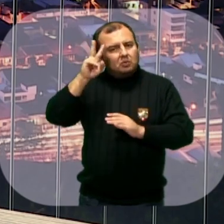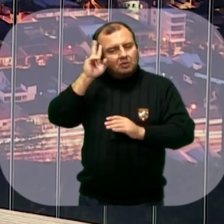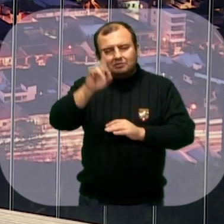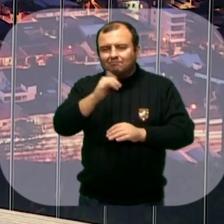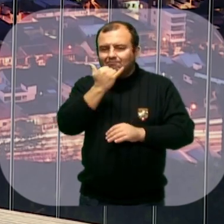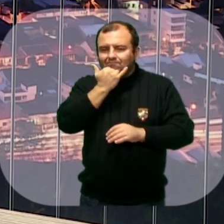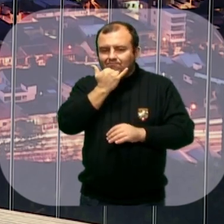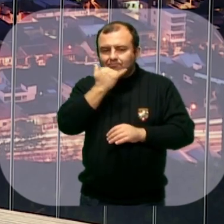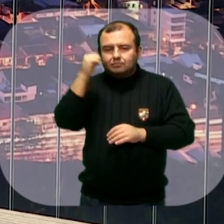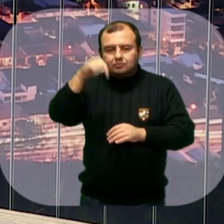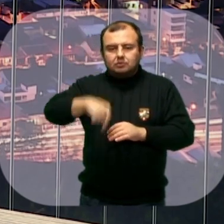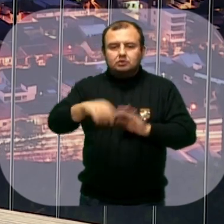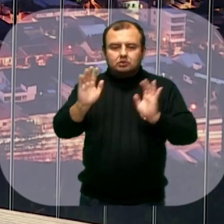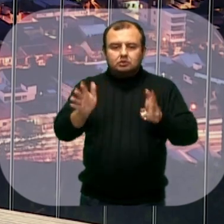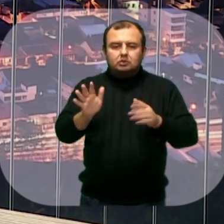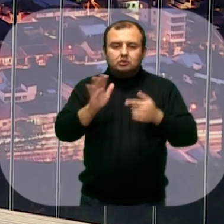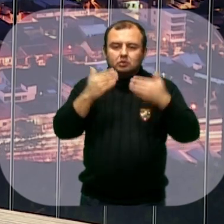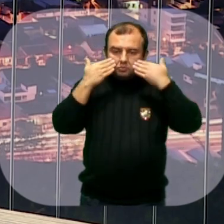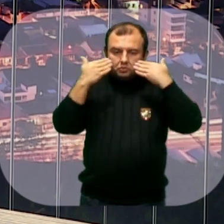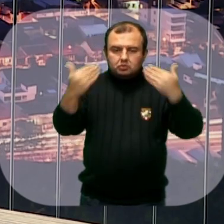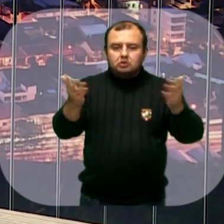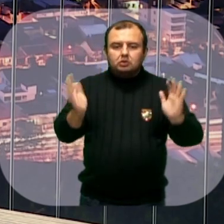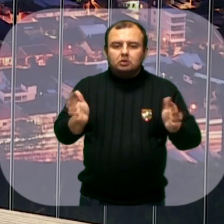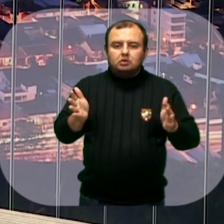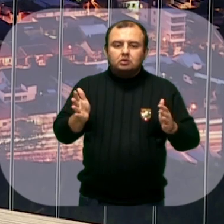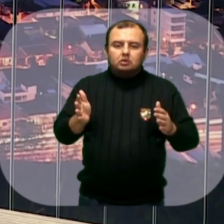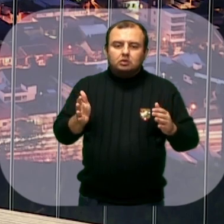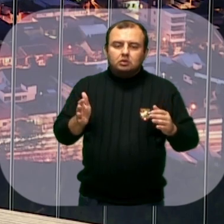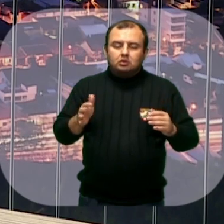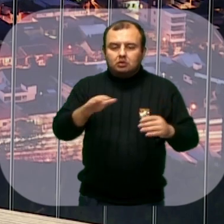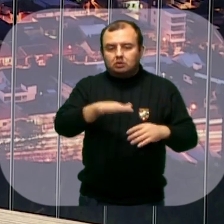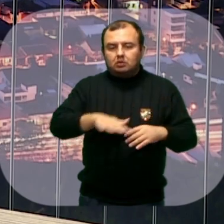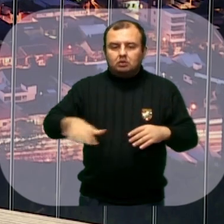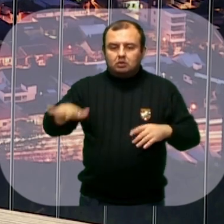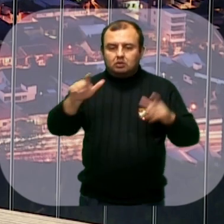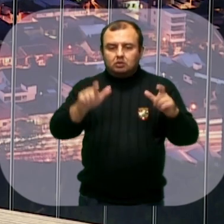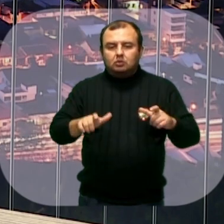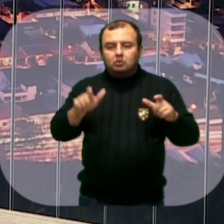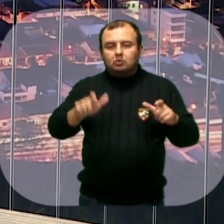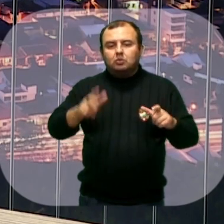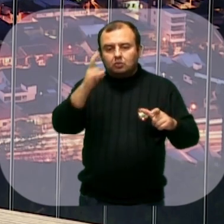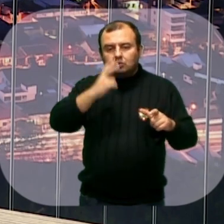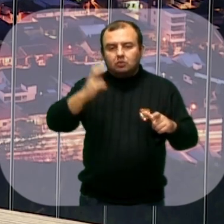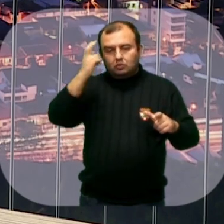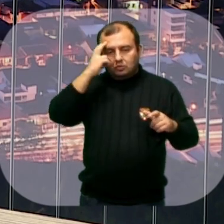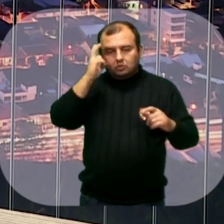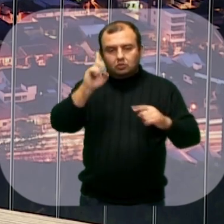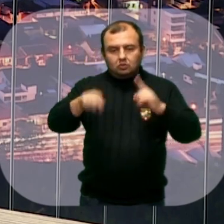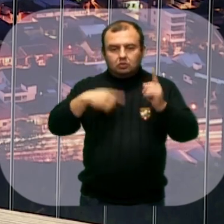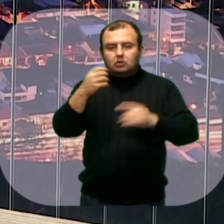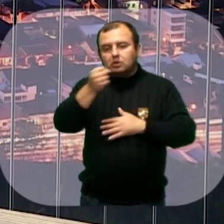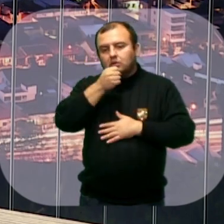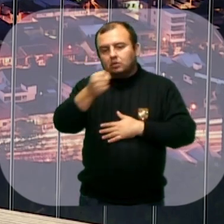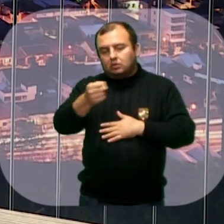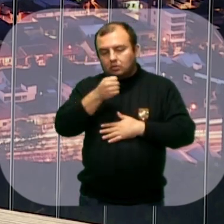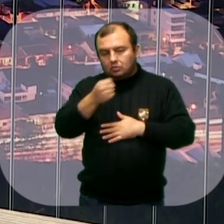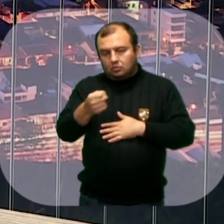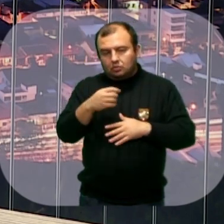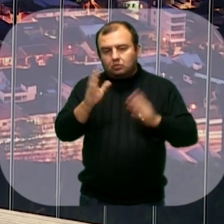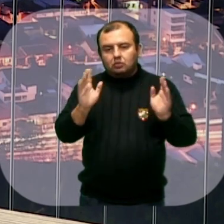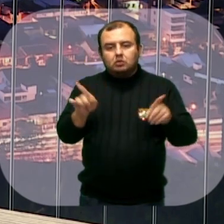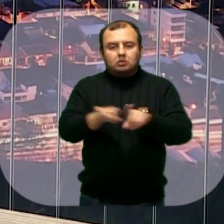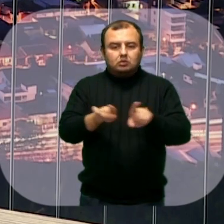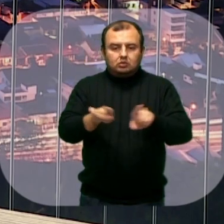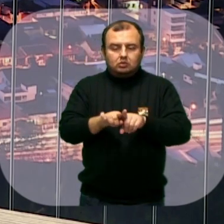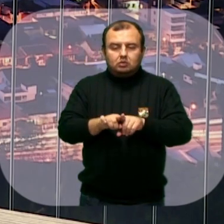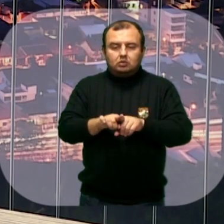recordo, mas passou por aqui, foi exposto aqui, ficou no nosso espaço cultural. Eu depois entrevistei também